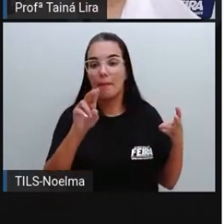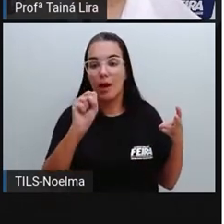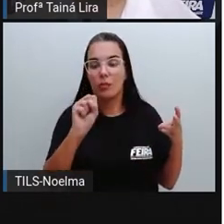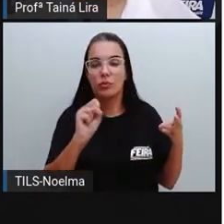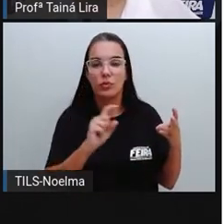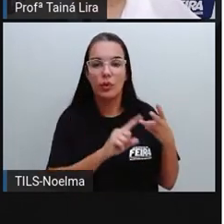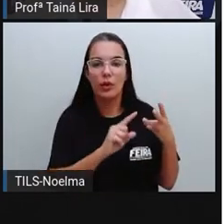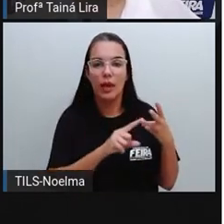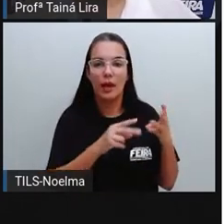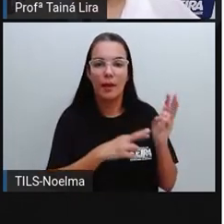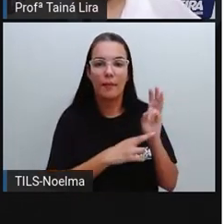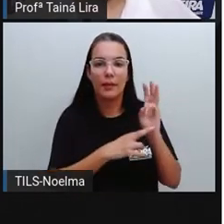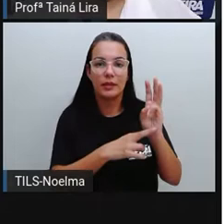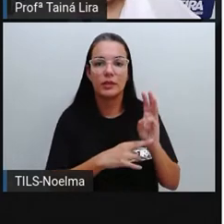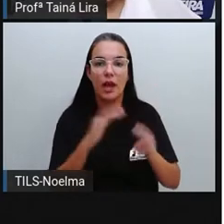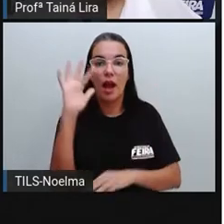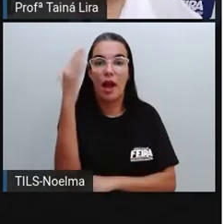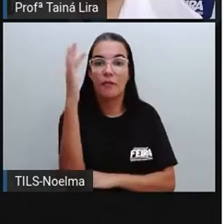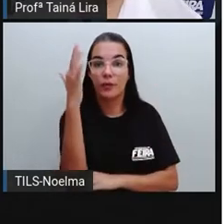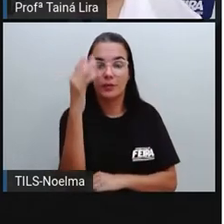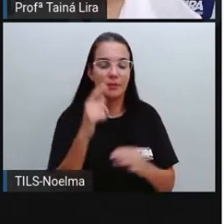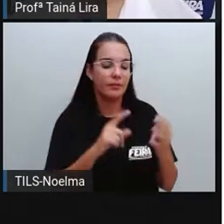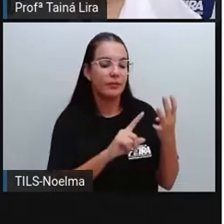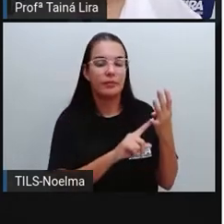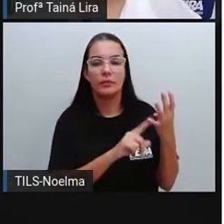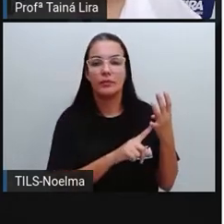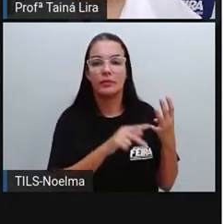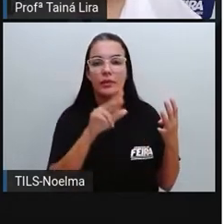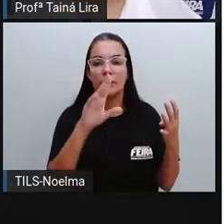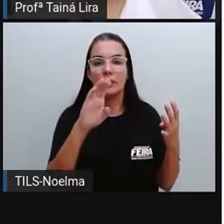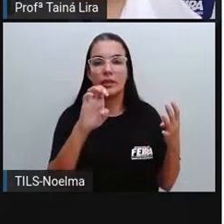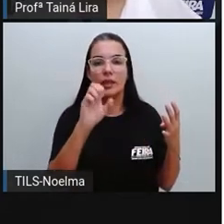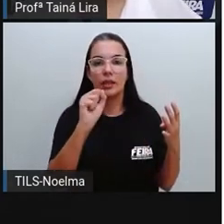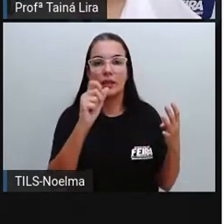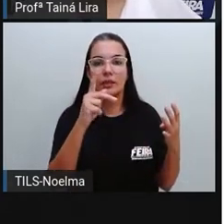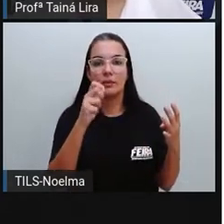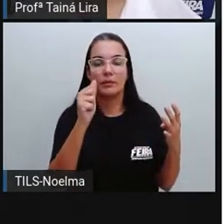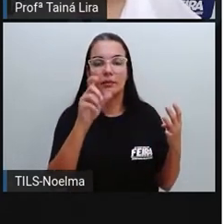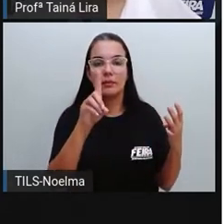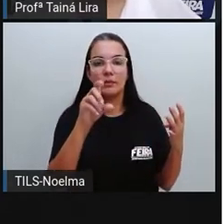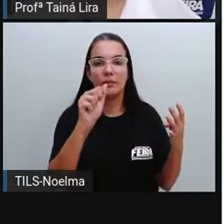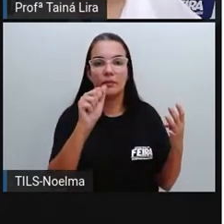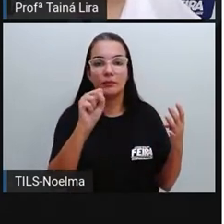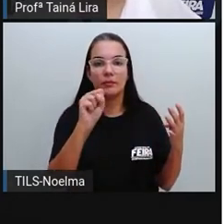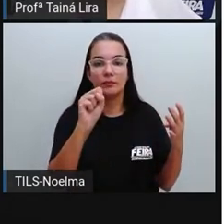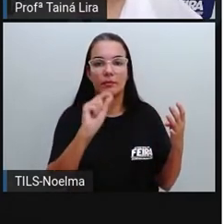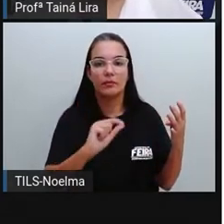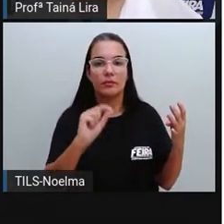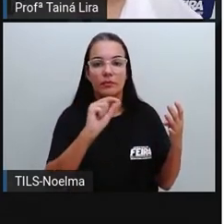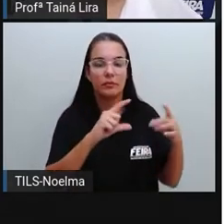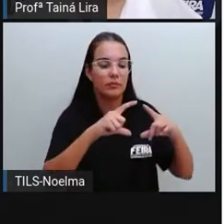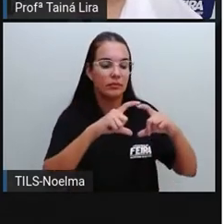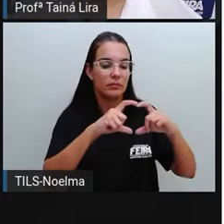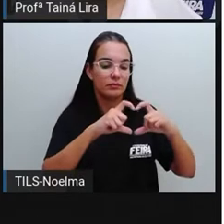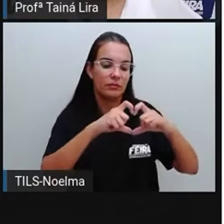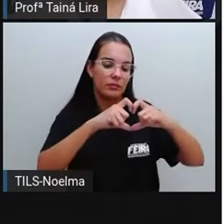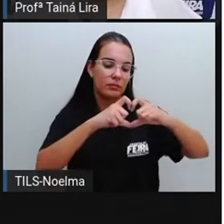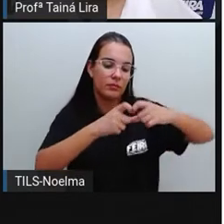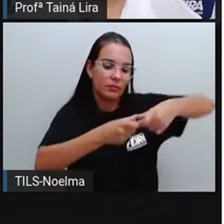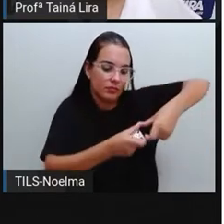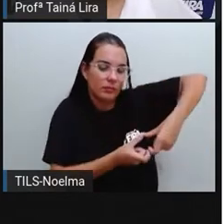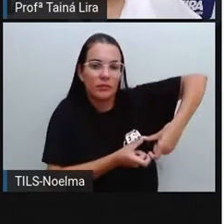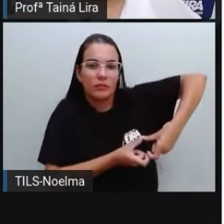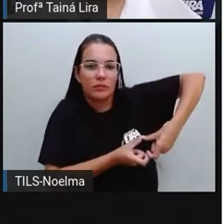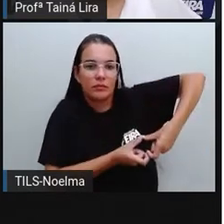paus, que é representado aqui pela árvore. E o naipe de espadas, que é representado aqui, ó, por esse. É um